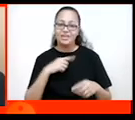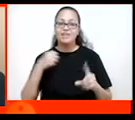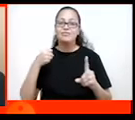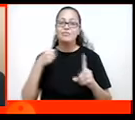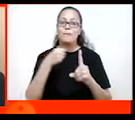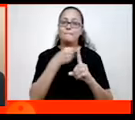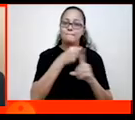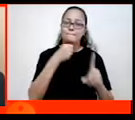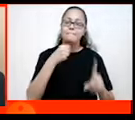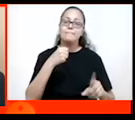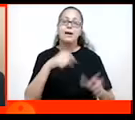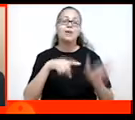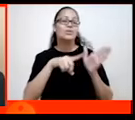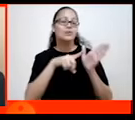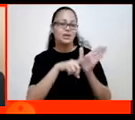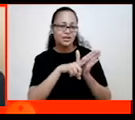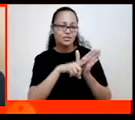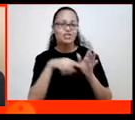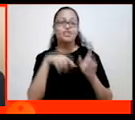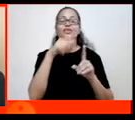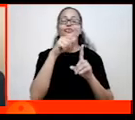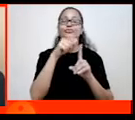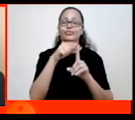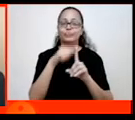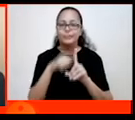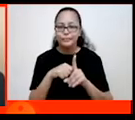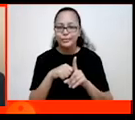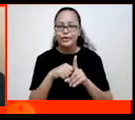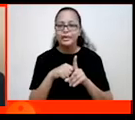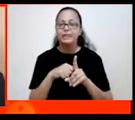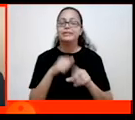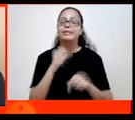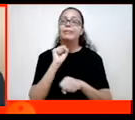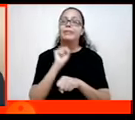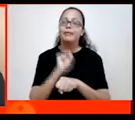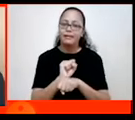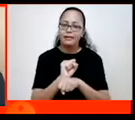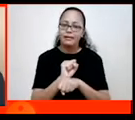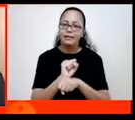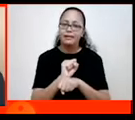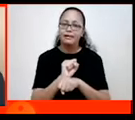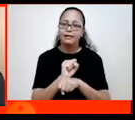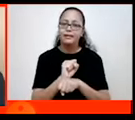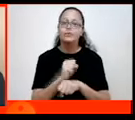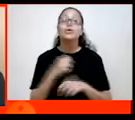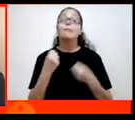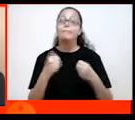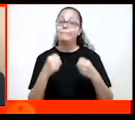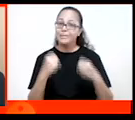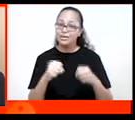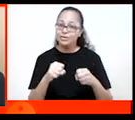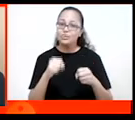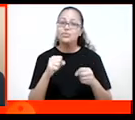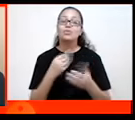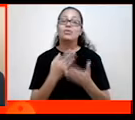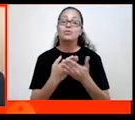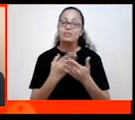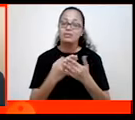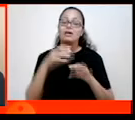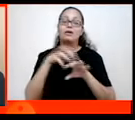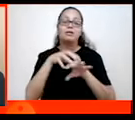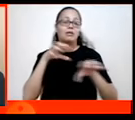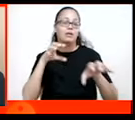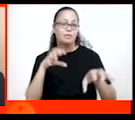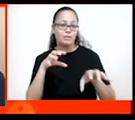ao conteúdo. Ficamos alguns meses parados, né, sem dar início aí a essa atividade remota, né, que também eu acredito